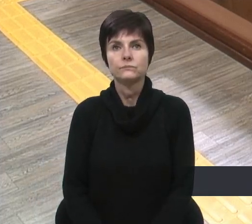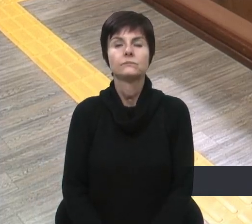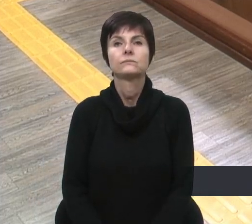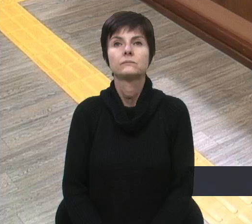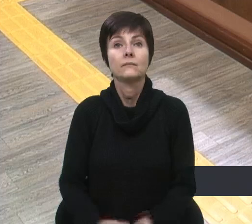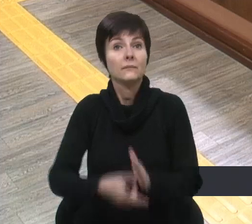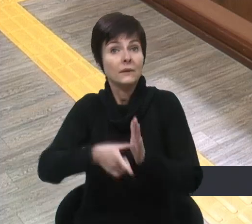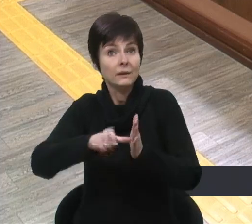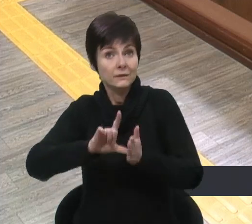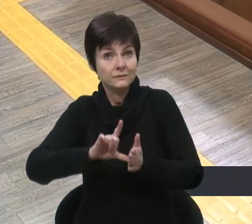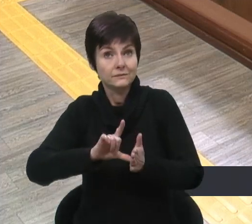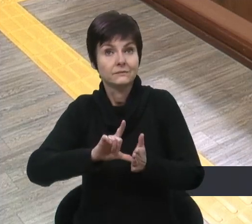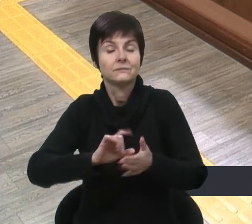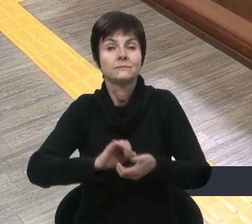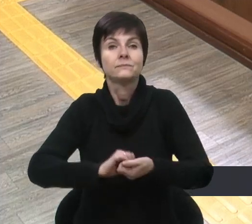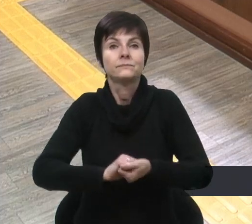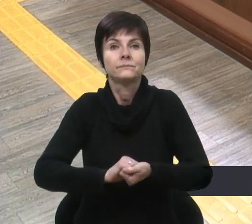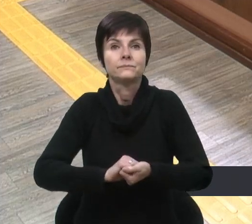Antes